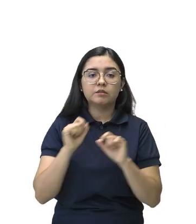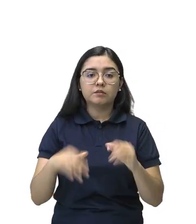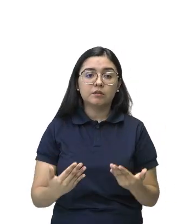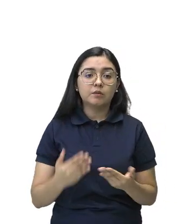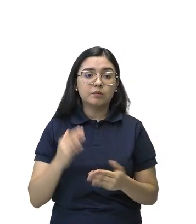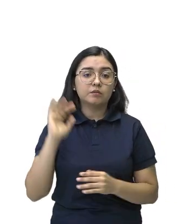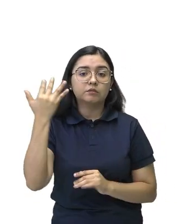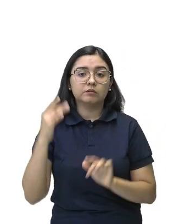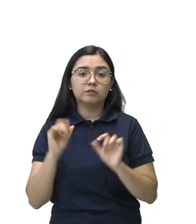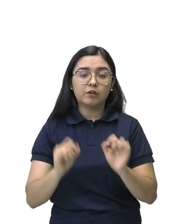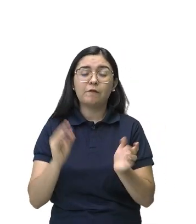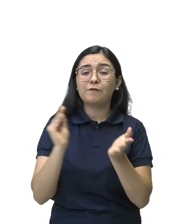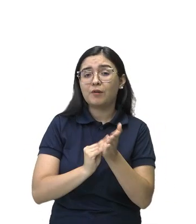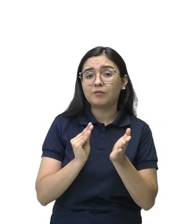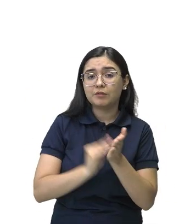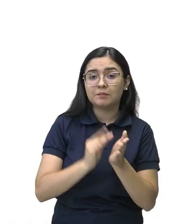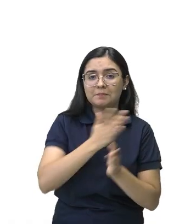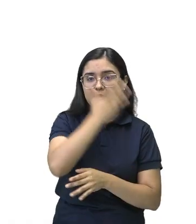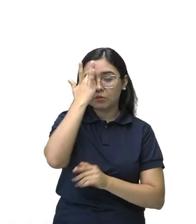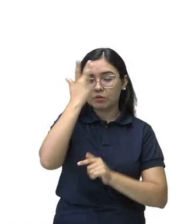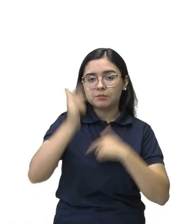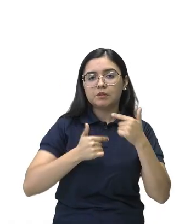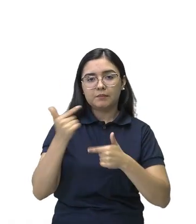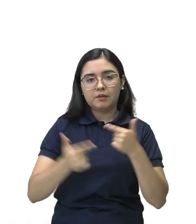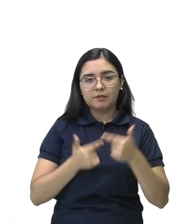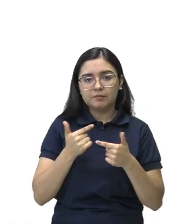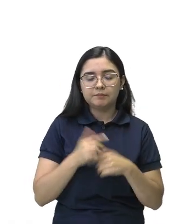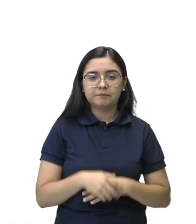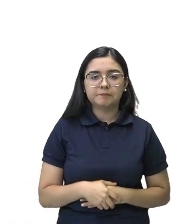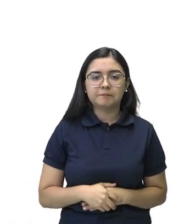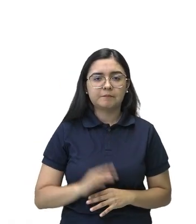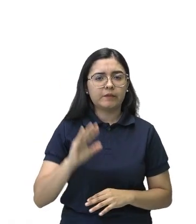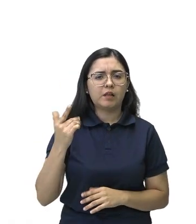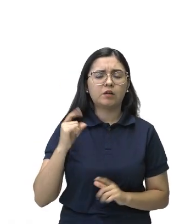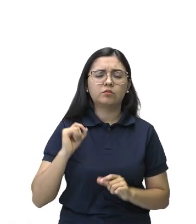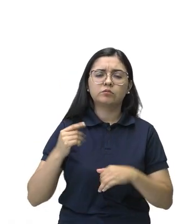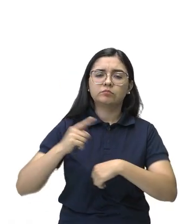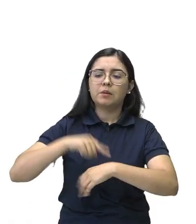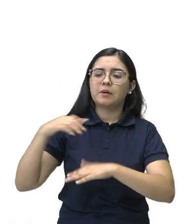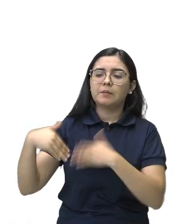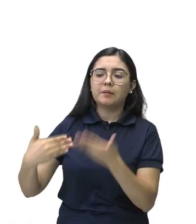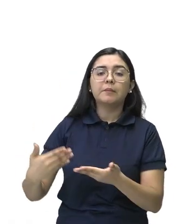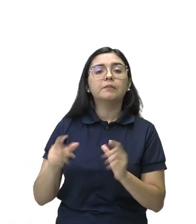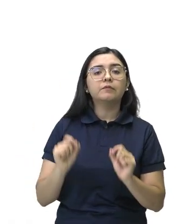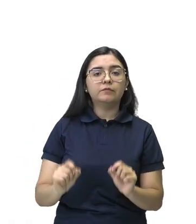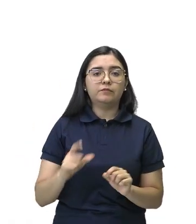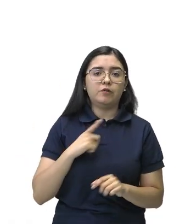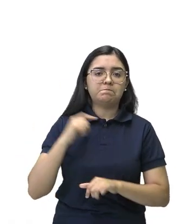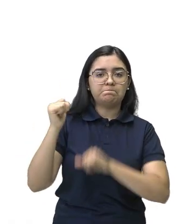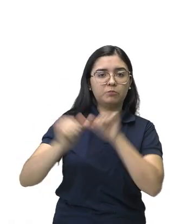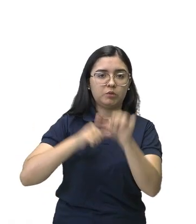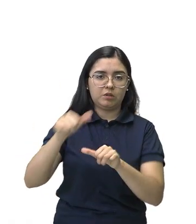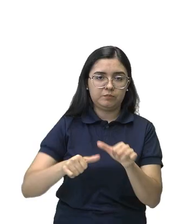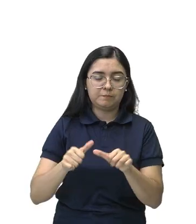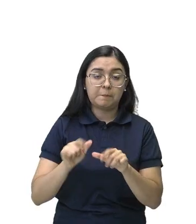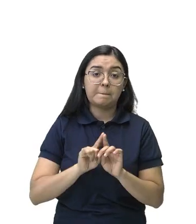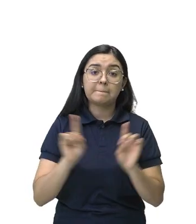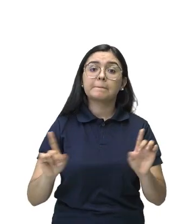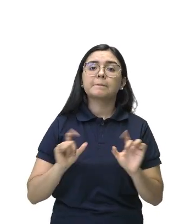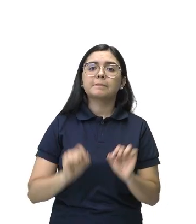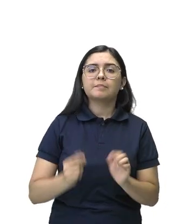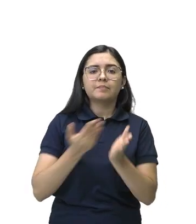essa escassez da mão de obra. Claro que com o tempo isso foi se modificando,